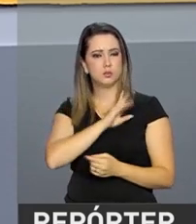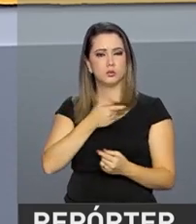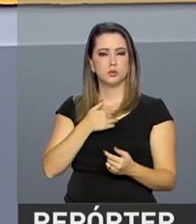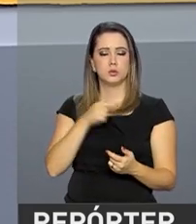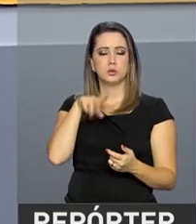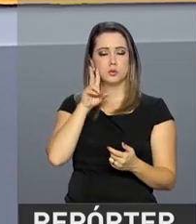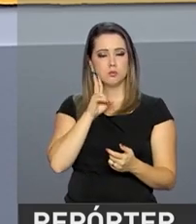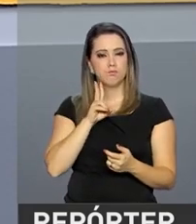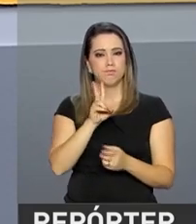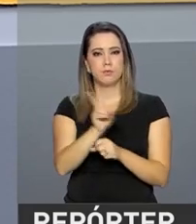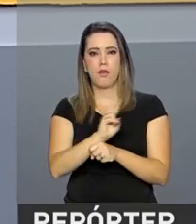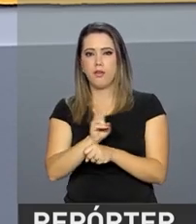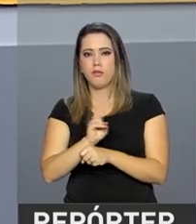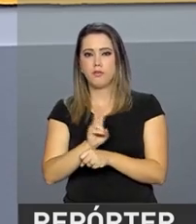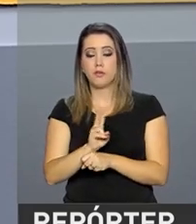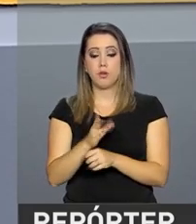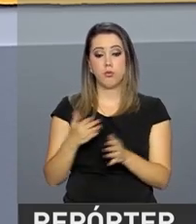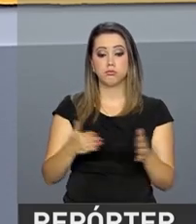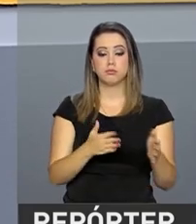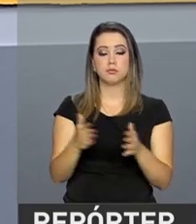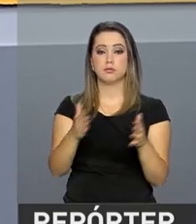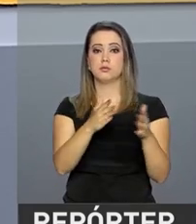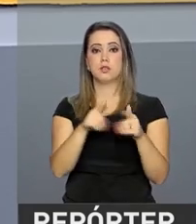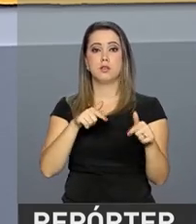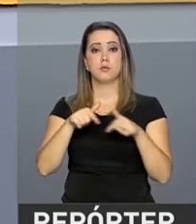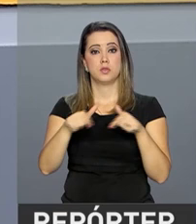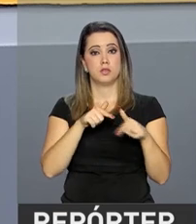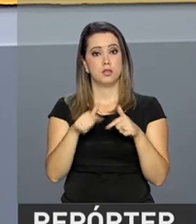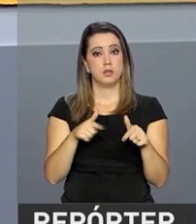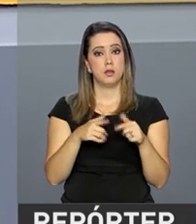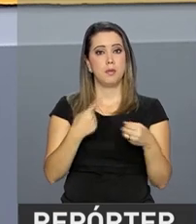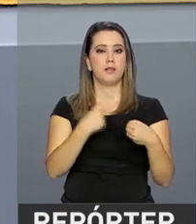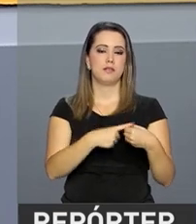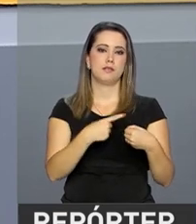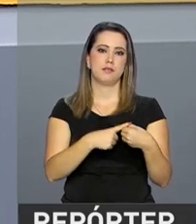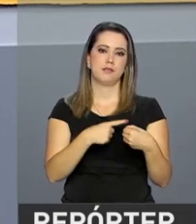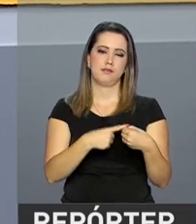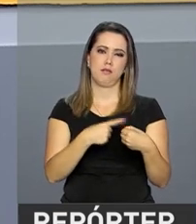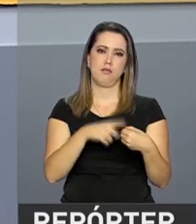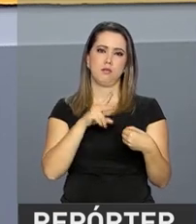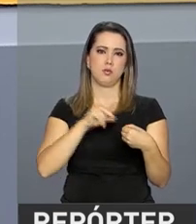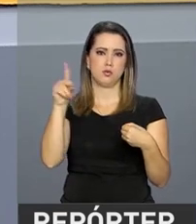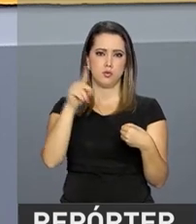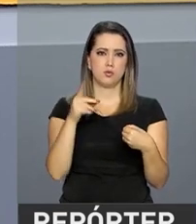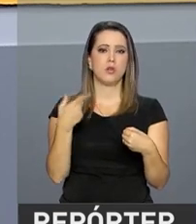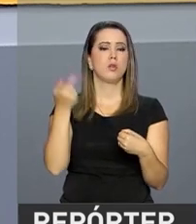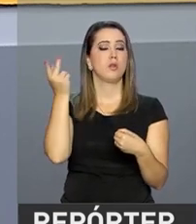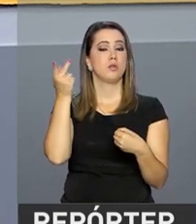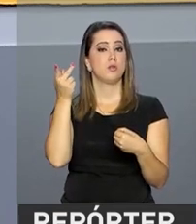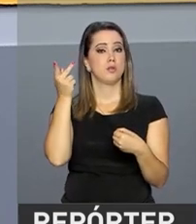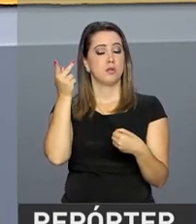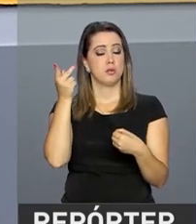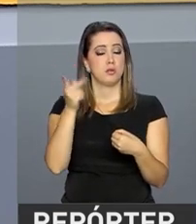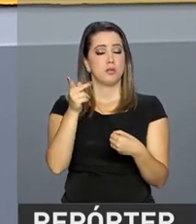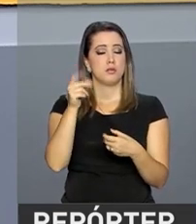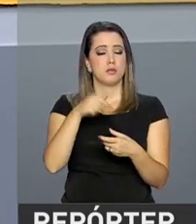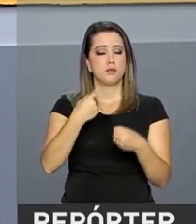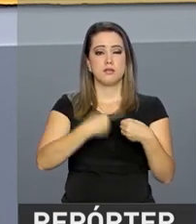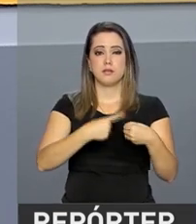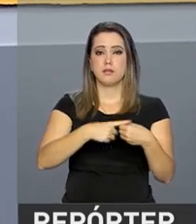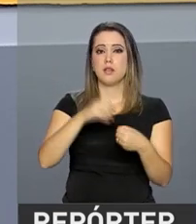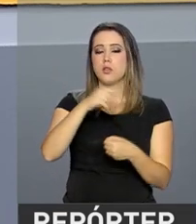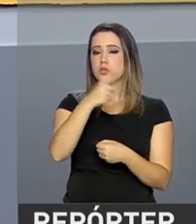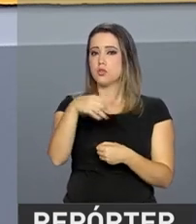pela desobstrução de vias e por ações de estabilização na cidade de deus em são gonçalo foram feitos ponto de bloqueio